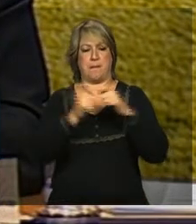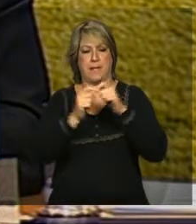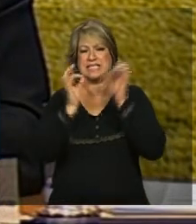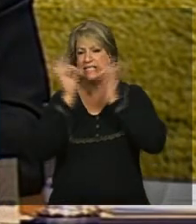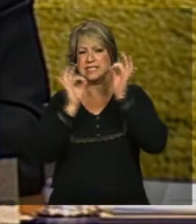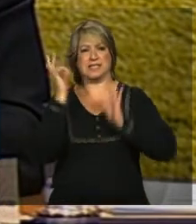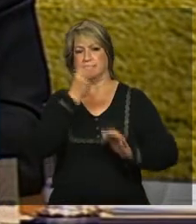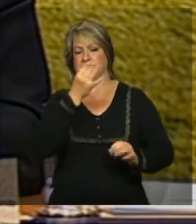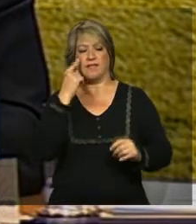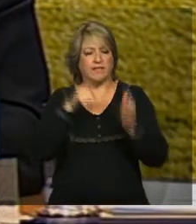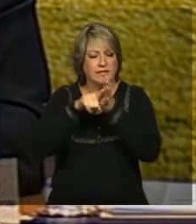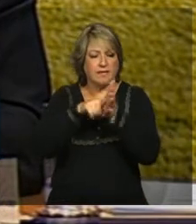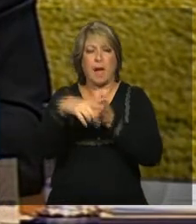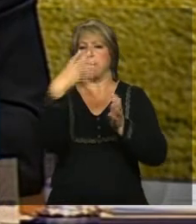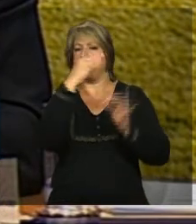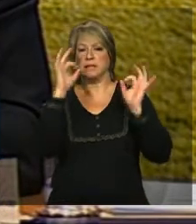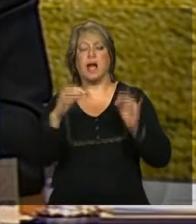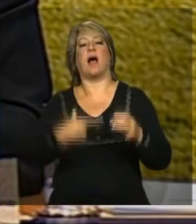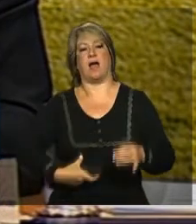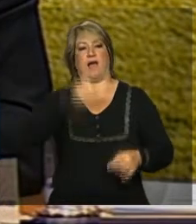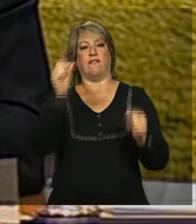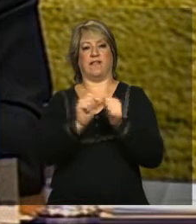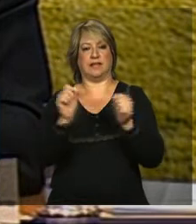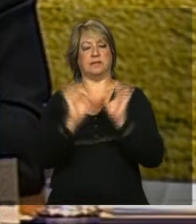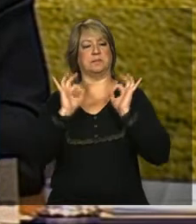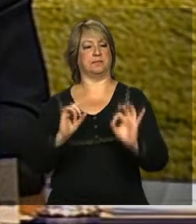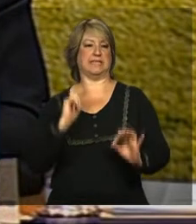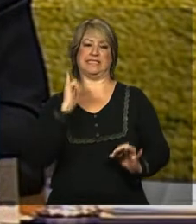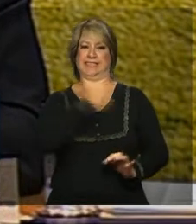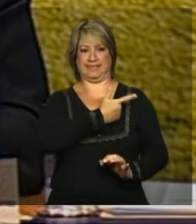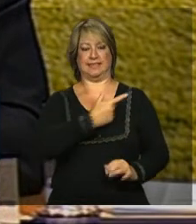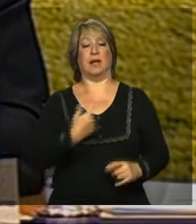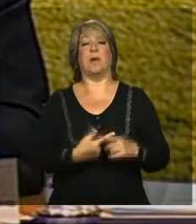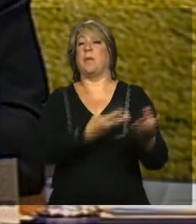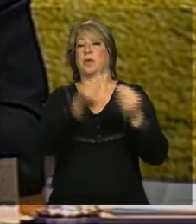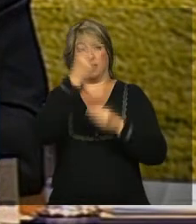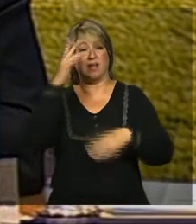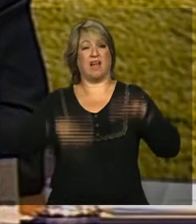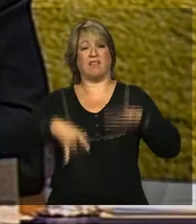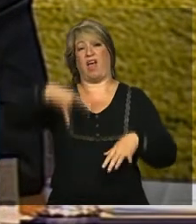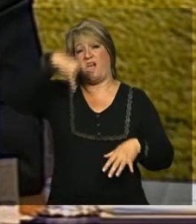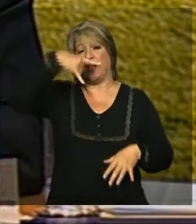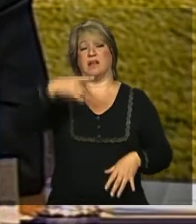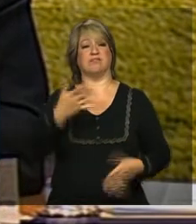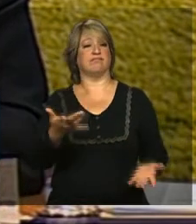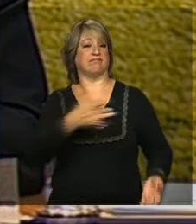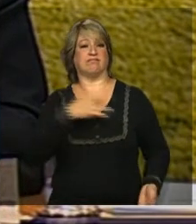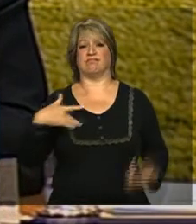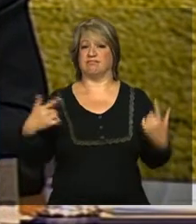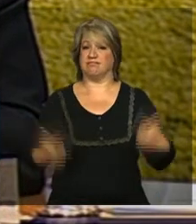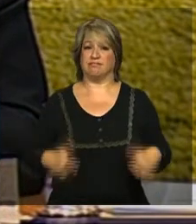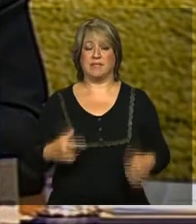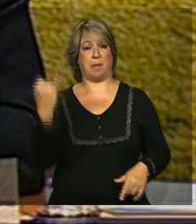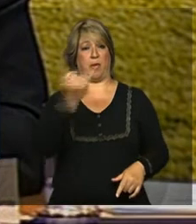interior da região Rural também das pessoas que Porque durante anos não tiver acesso à saúde bucal Hoje